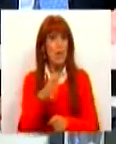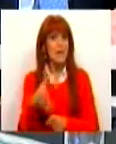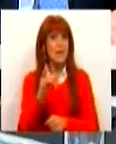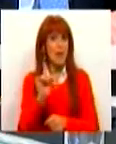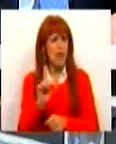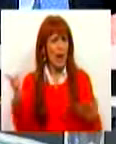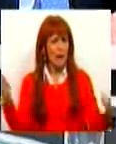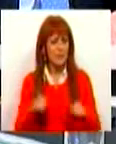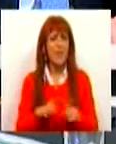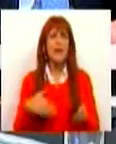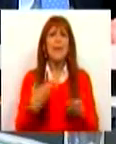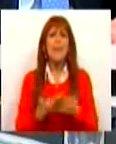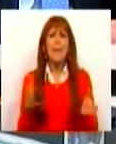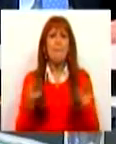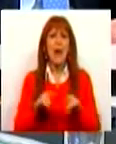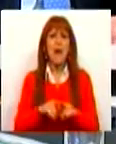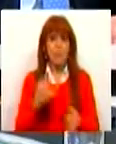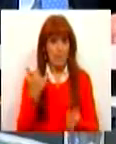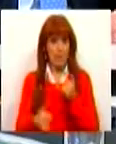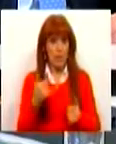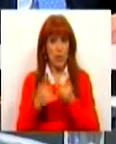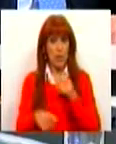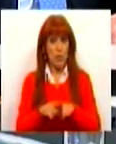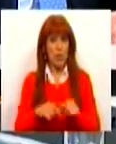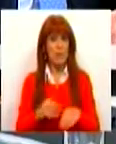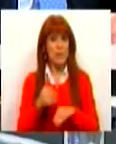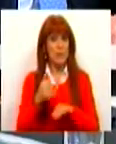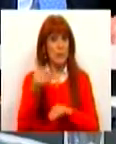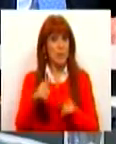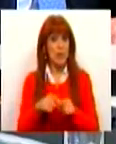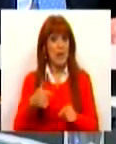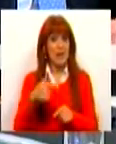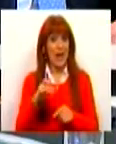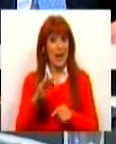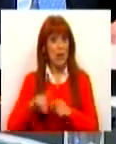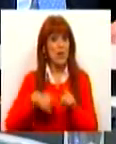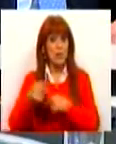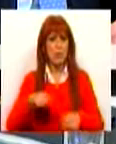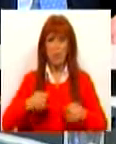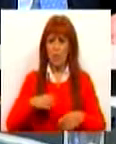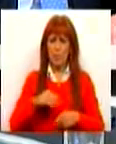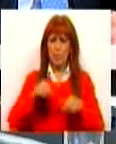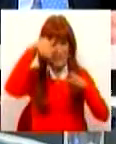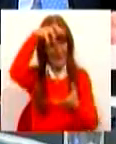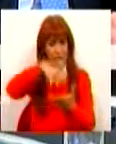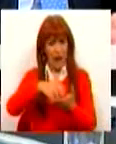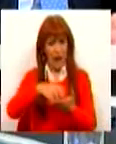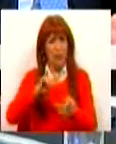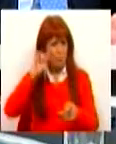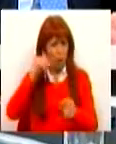2016, que provoca mais riscos a jusante da bacia do Tejo que no próprio território em que está